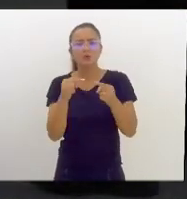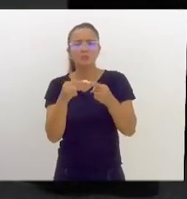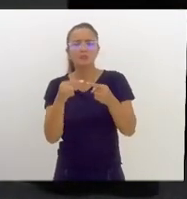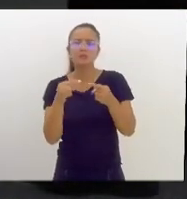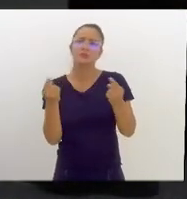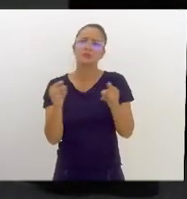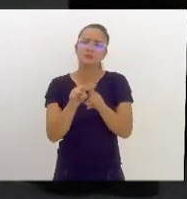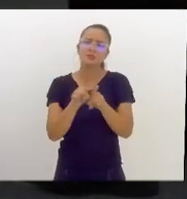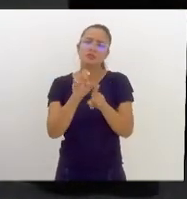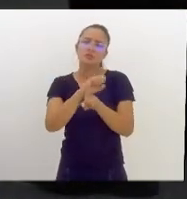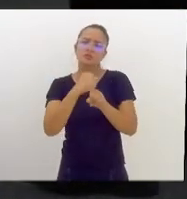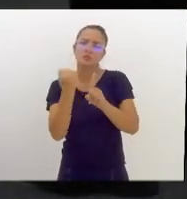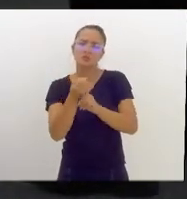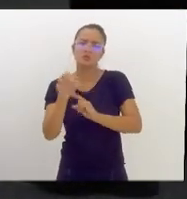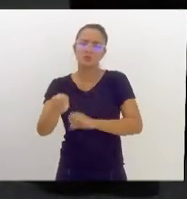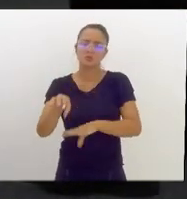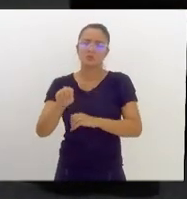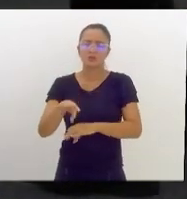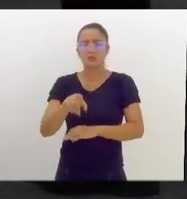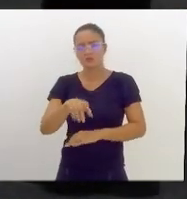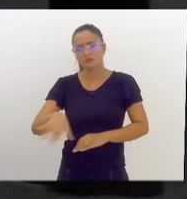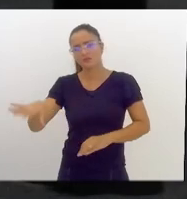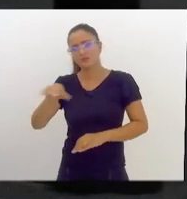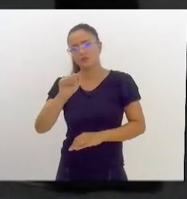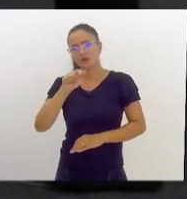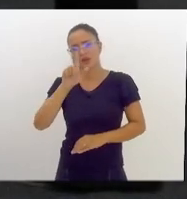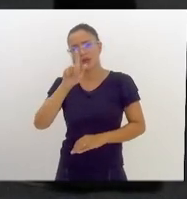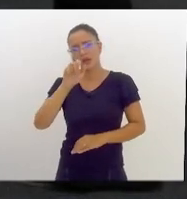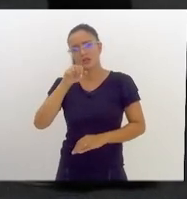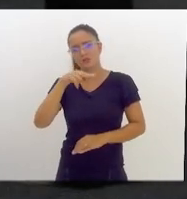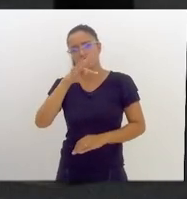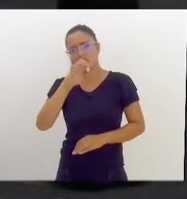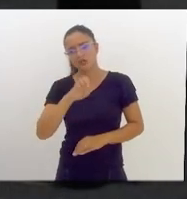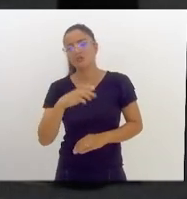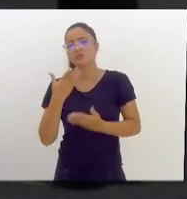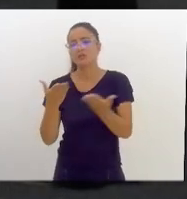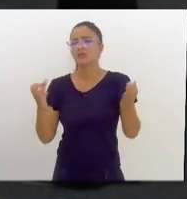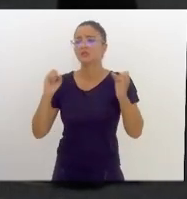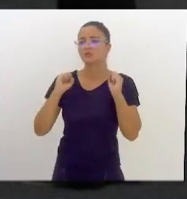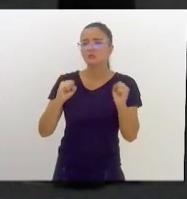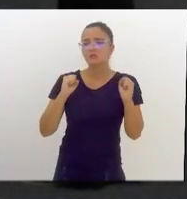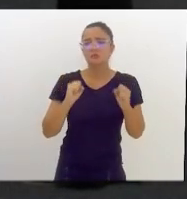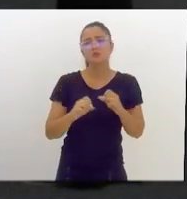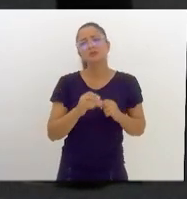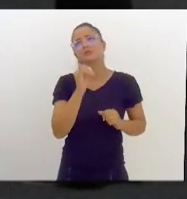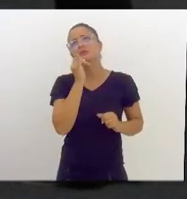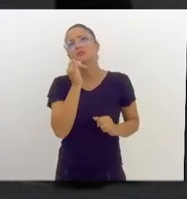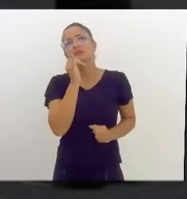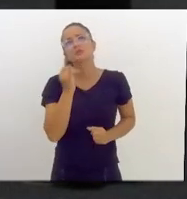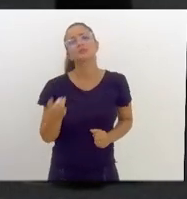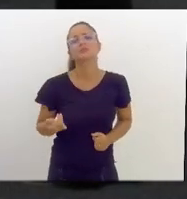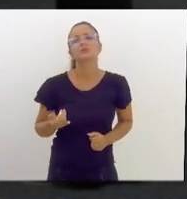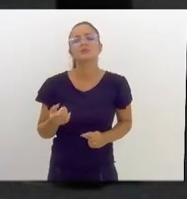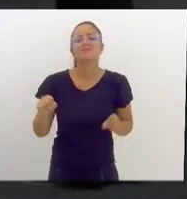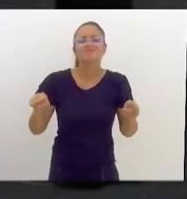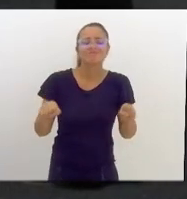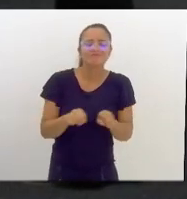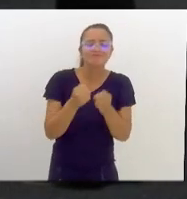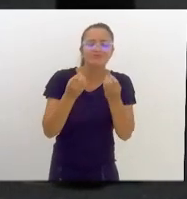que, por acaso, possam ter, né, algum tipo de